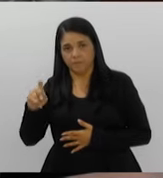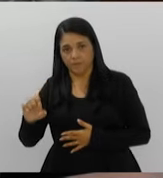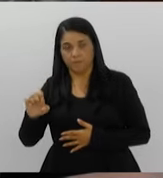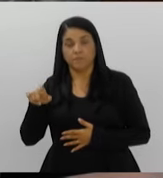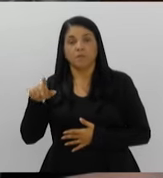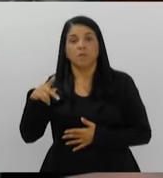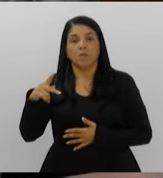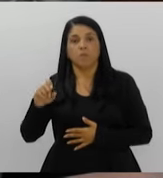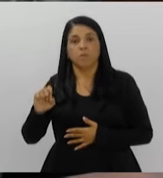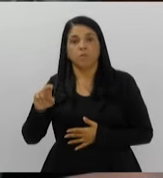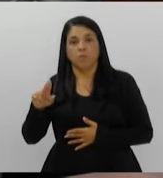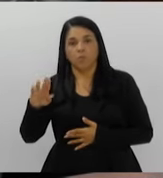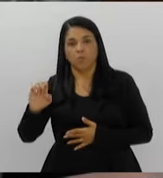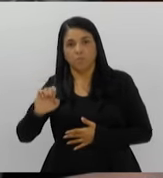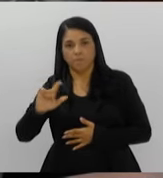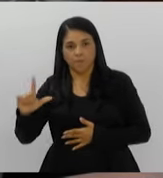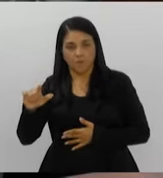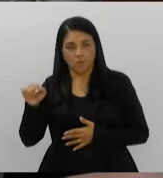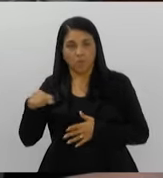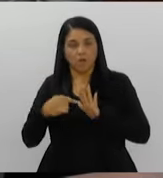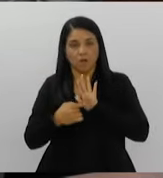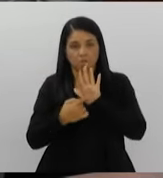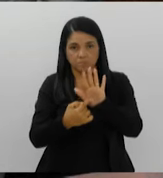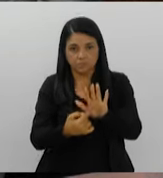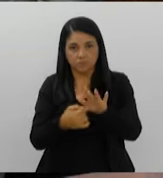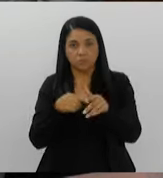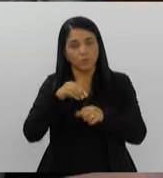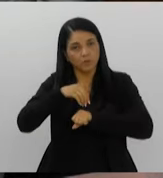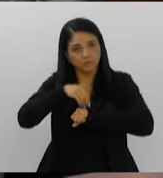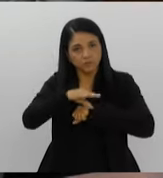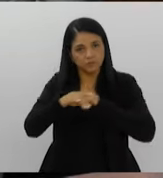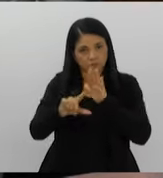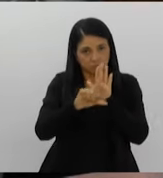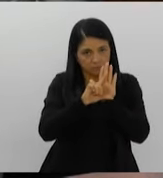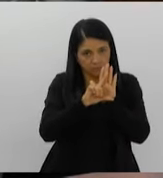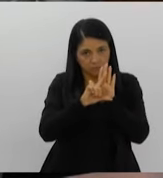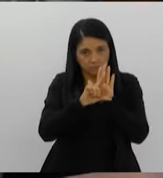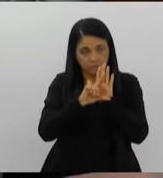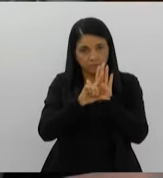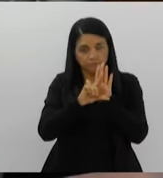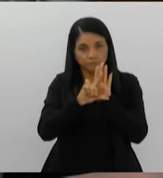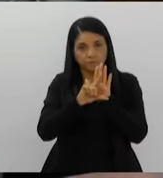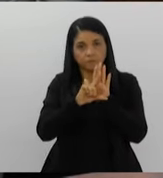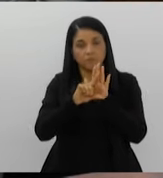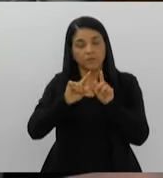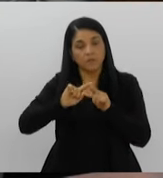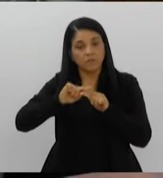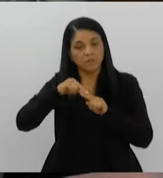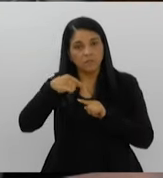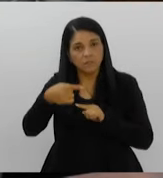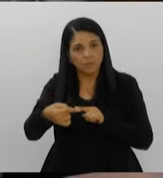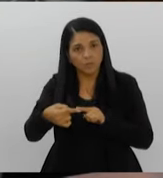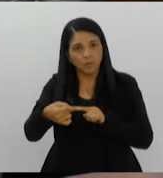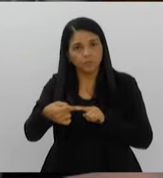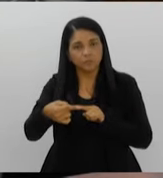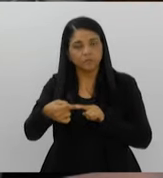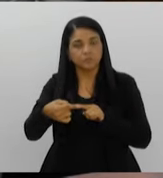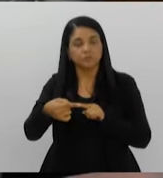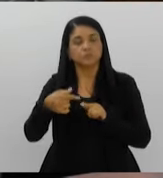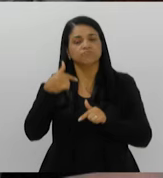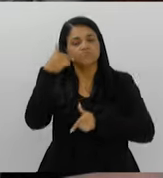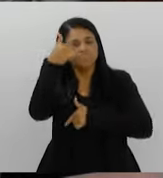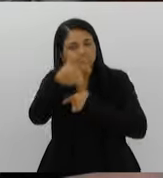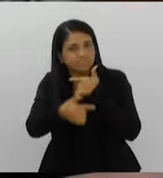que o deputado Felipe Pobel apresentou essa indicação legislativa após o intenso